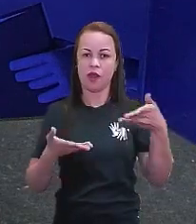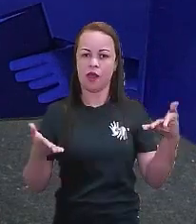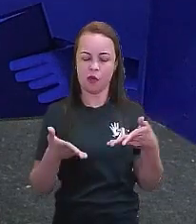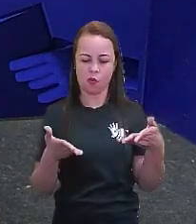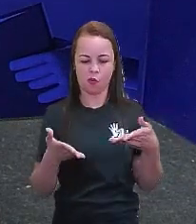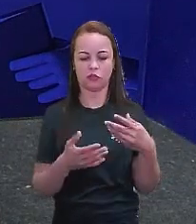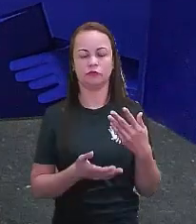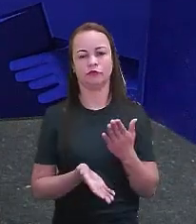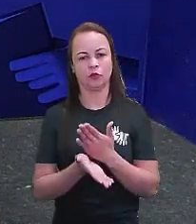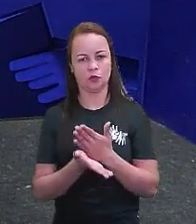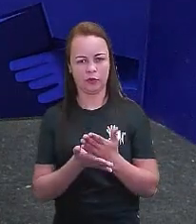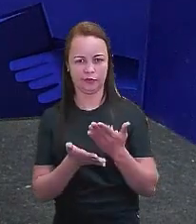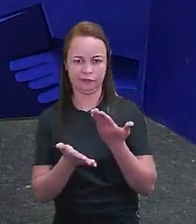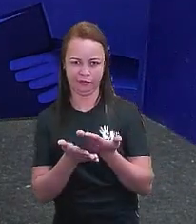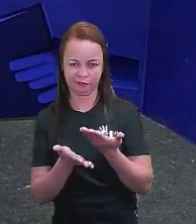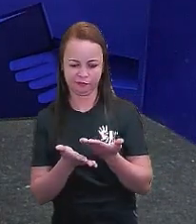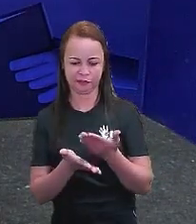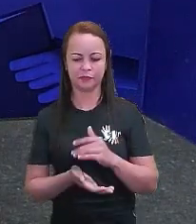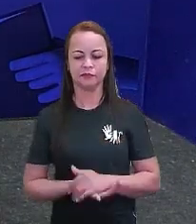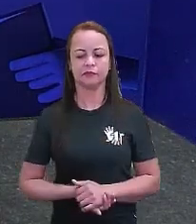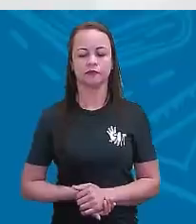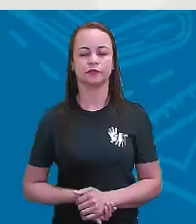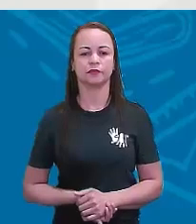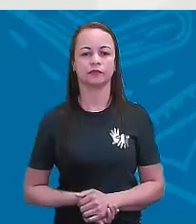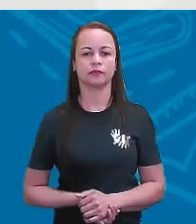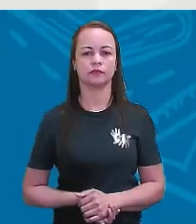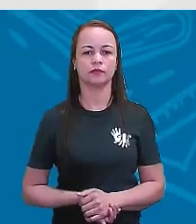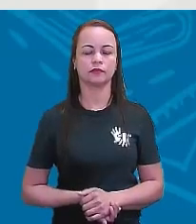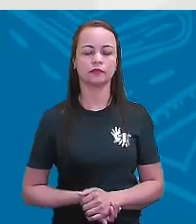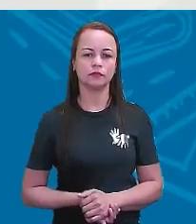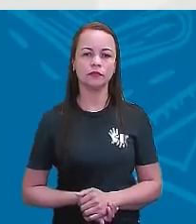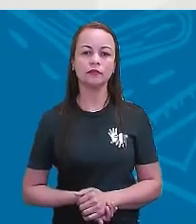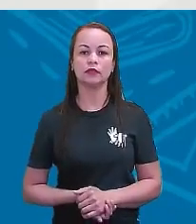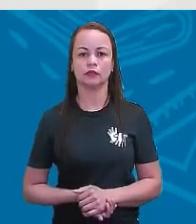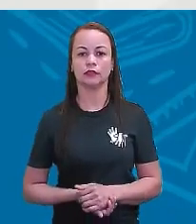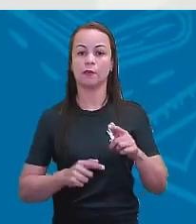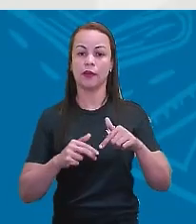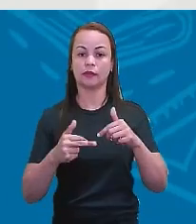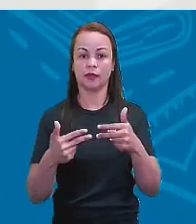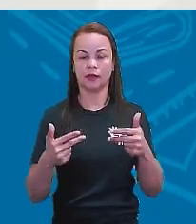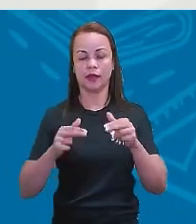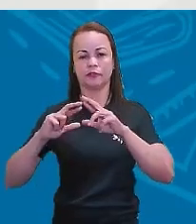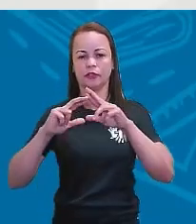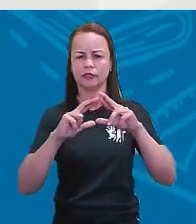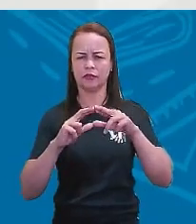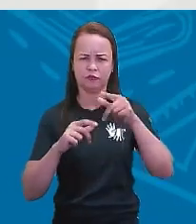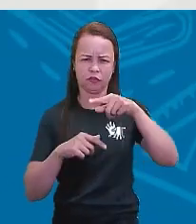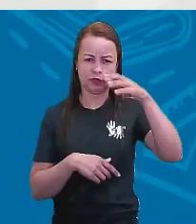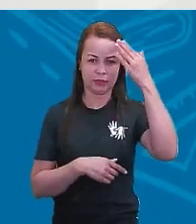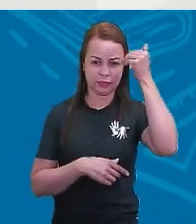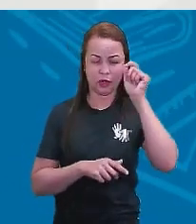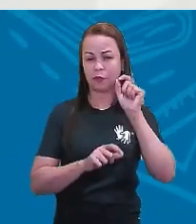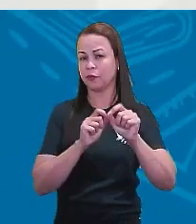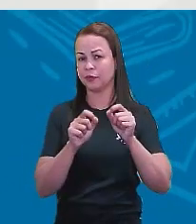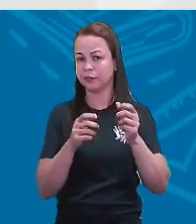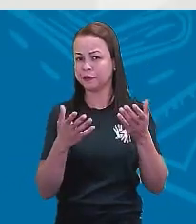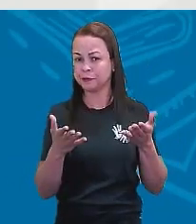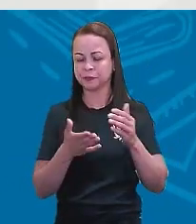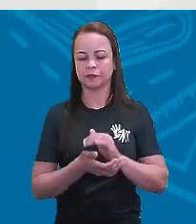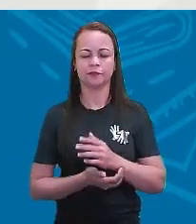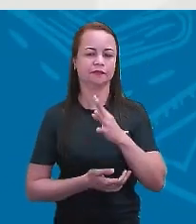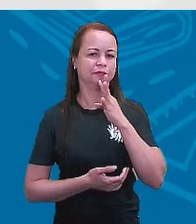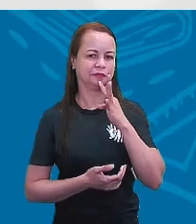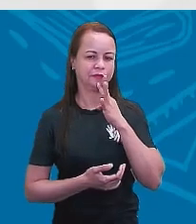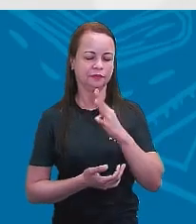Vamos começar a nossa aula então, né? Olha só, o que são materiais recicláveis? Vocês sabem o que são? Então bora conhecer um